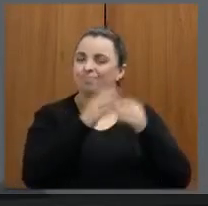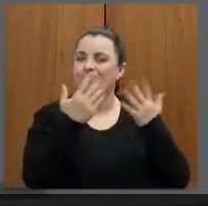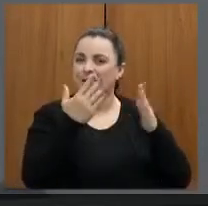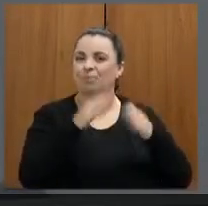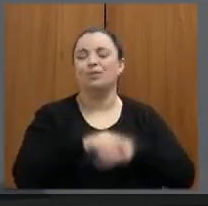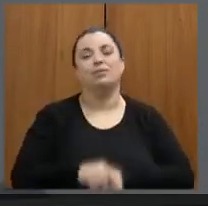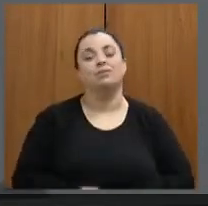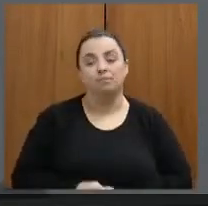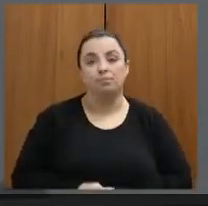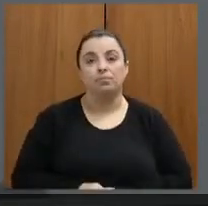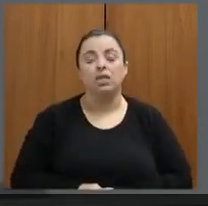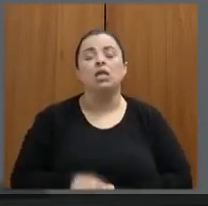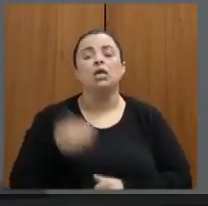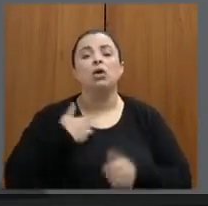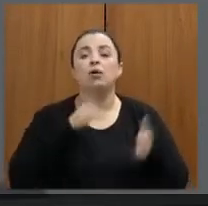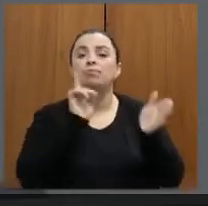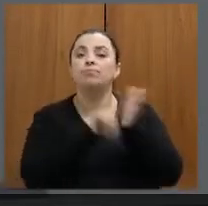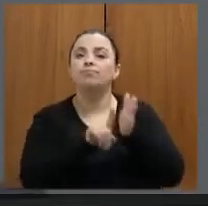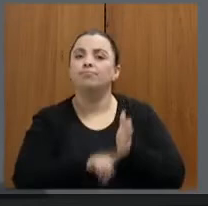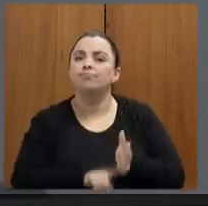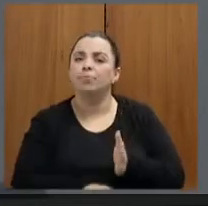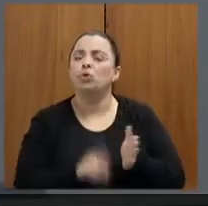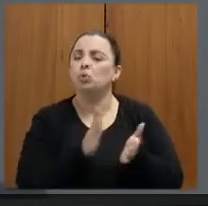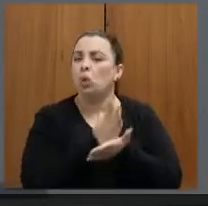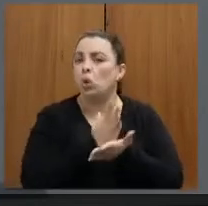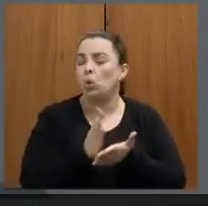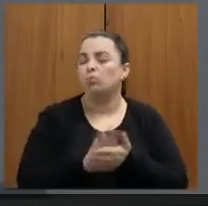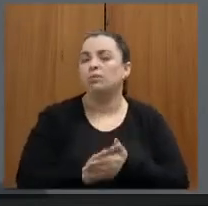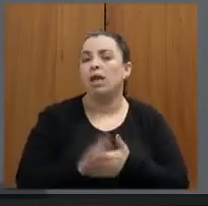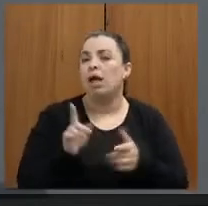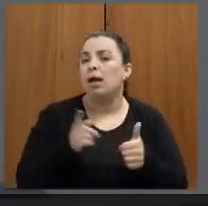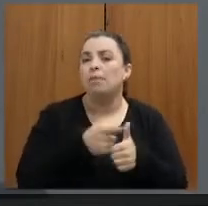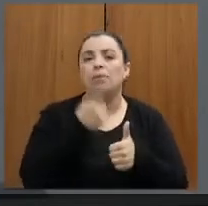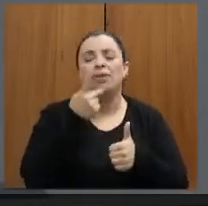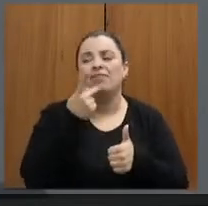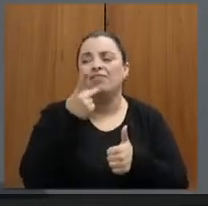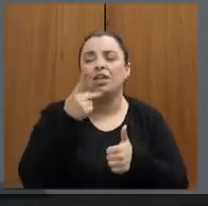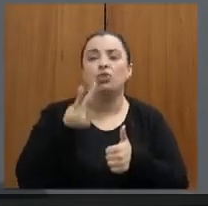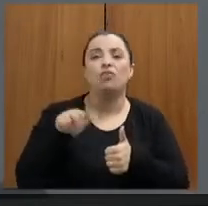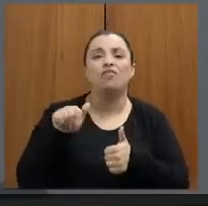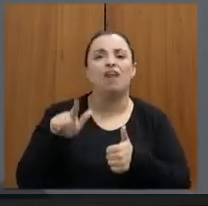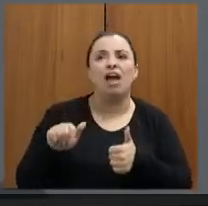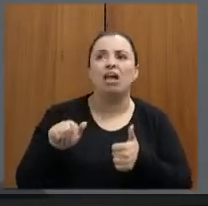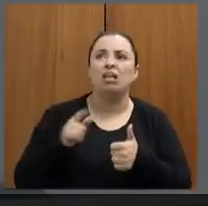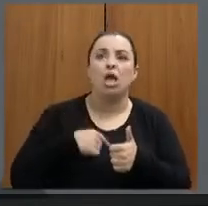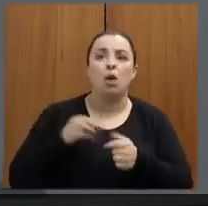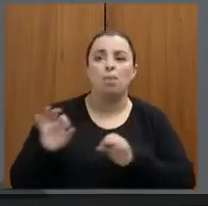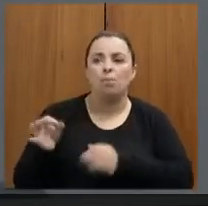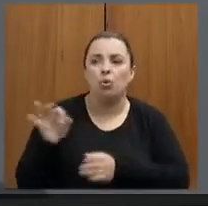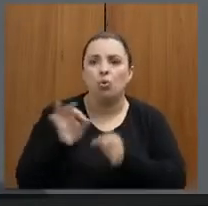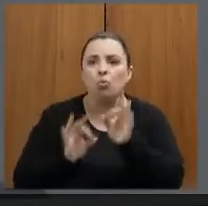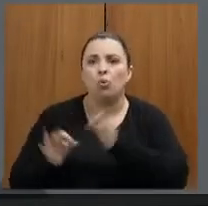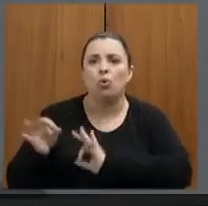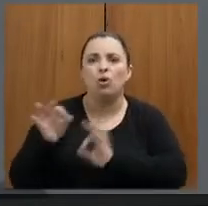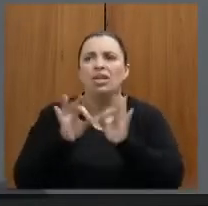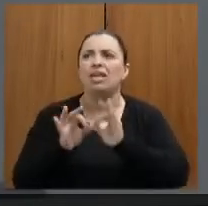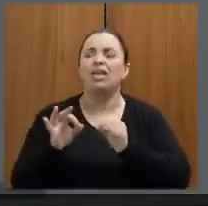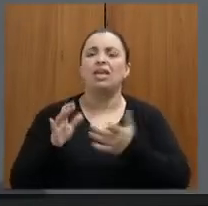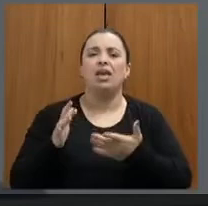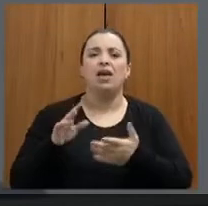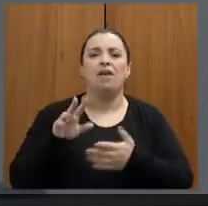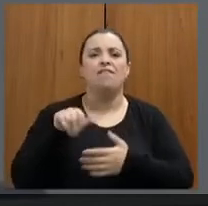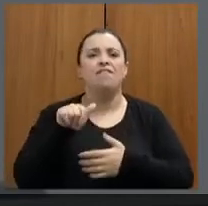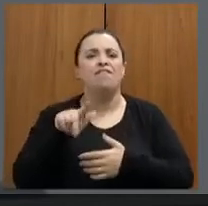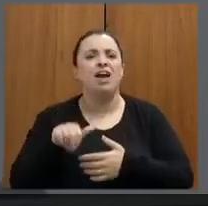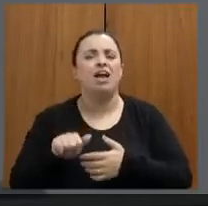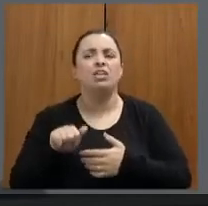a primeira relacionada aos nossos vários aqui no estado Vale do Mucuri e Vale do Jequitinhonha a gente